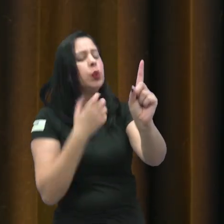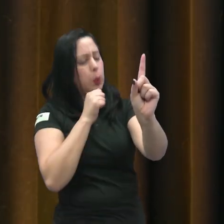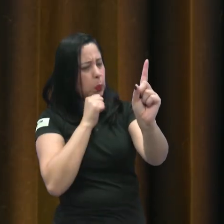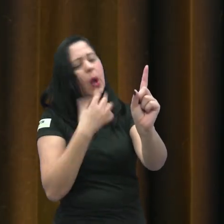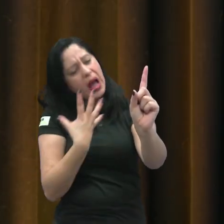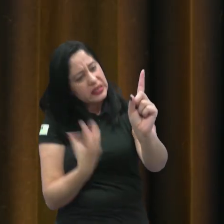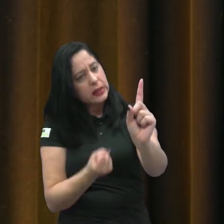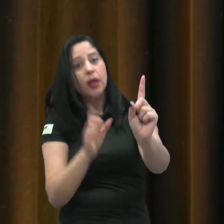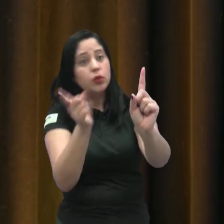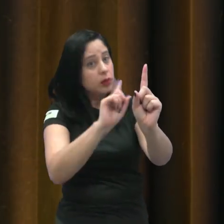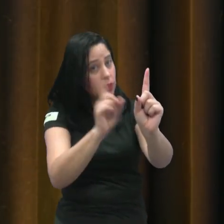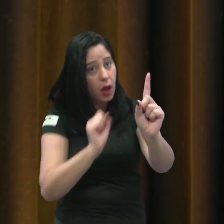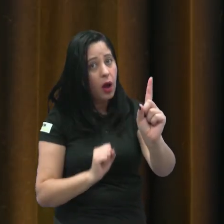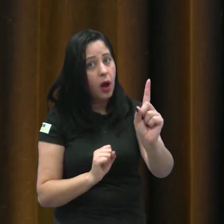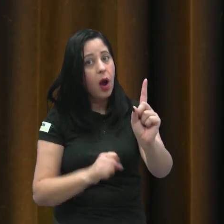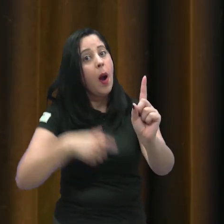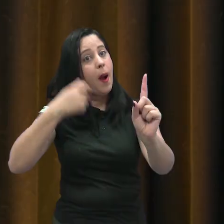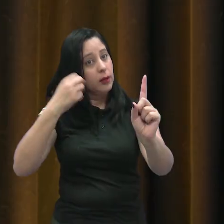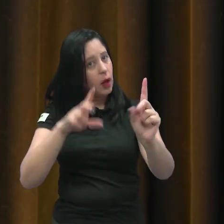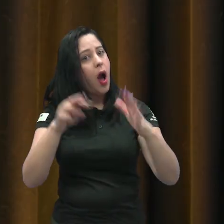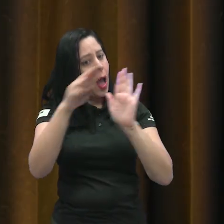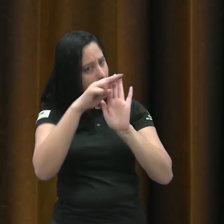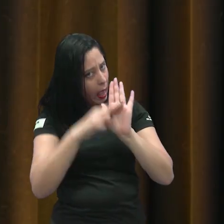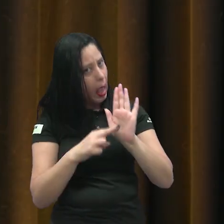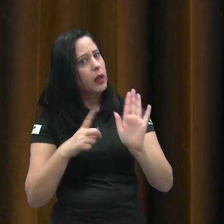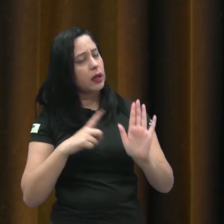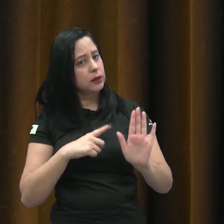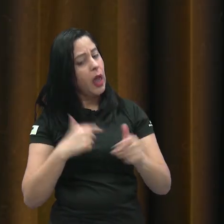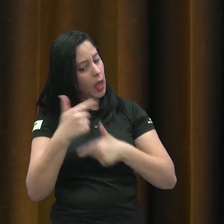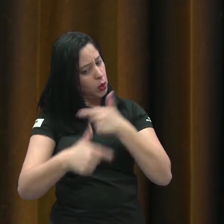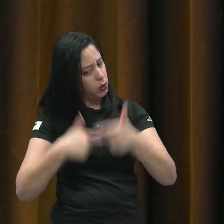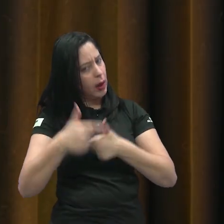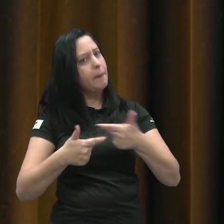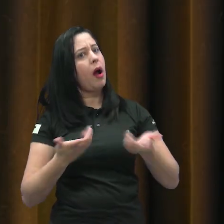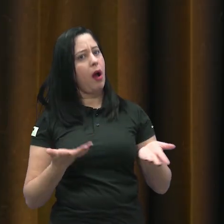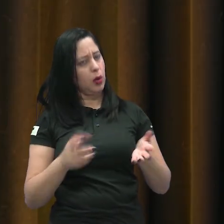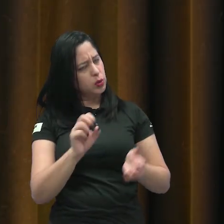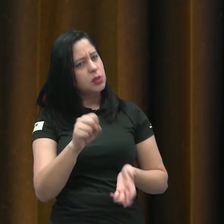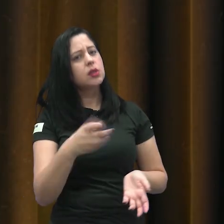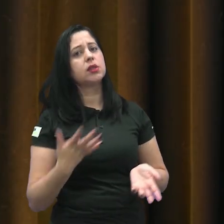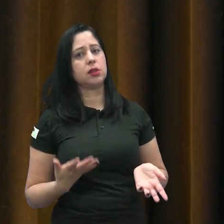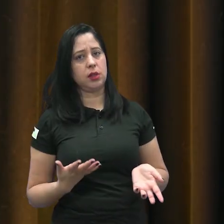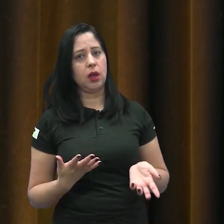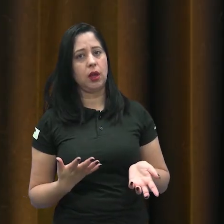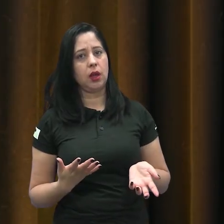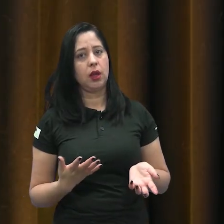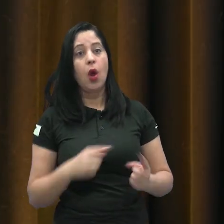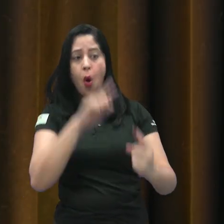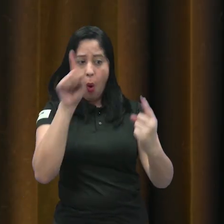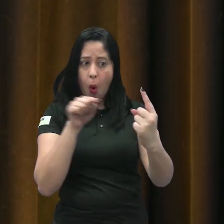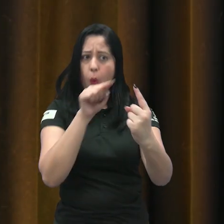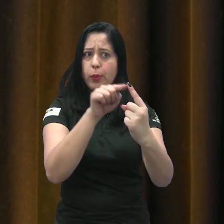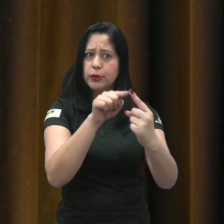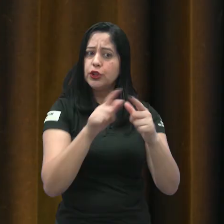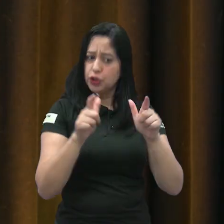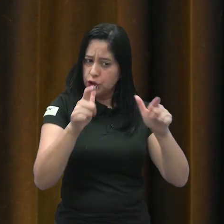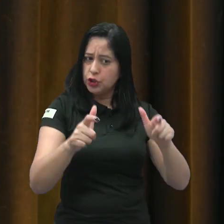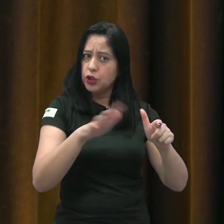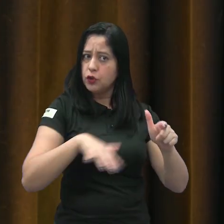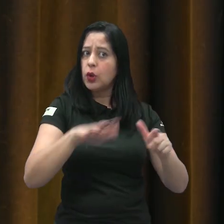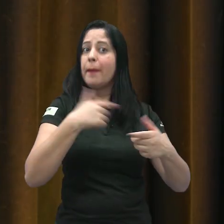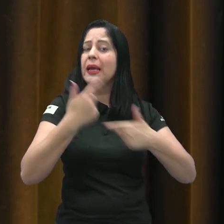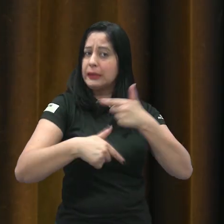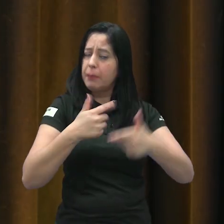Não, temos regras muitas vezes. No trabalho temos regras, temos objetivos ali a serem cumpridos.